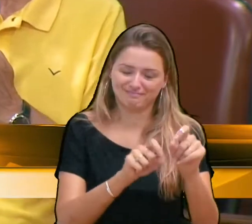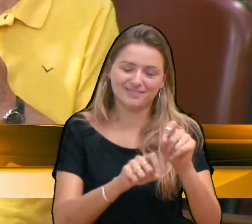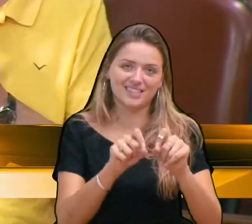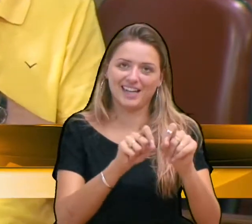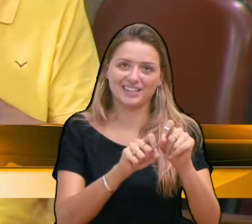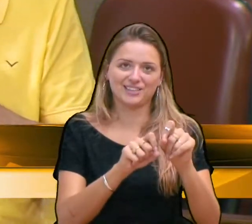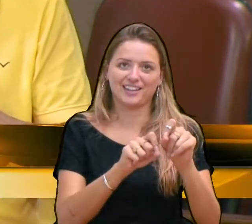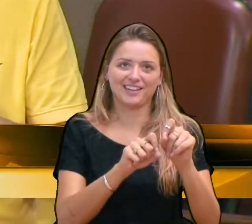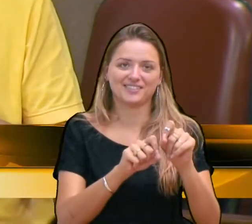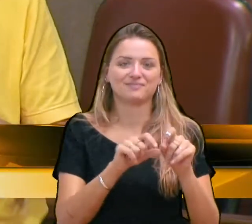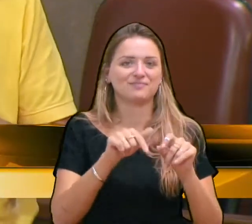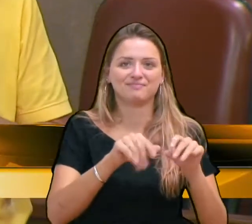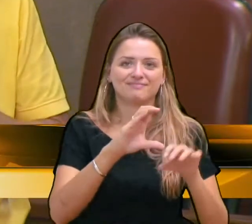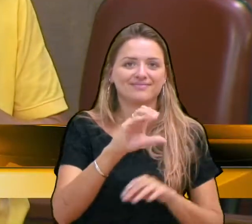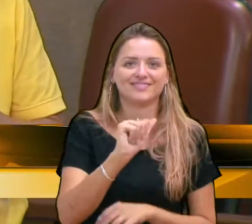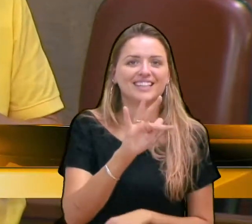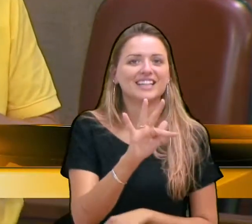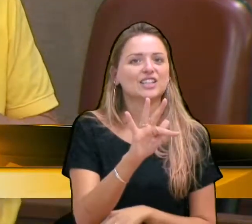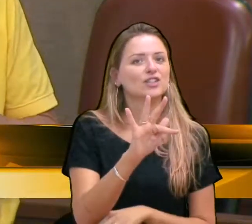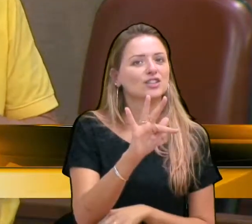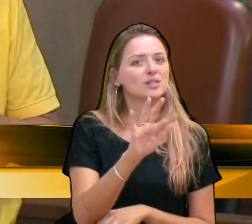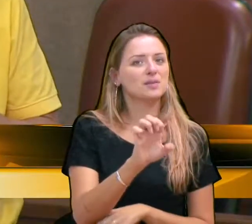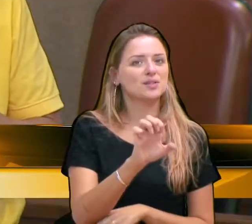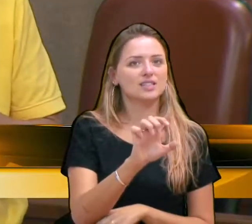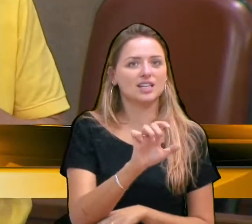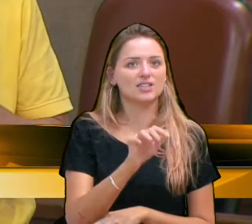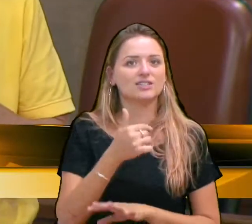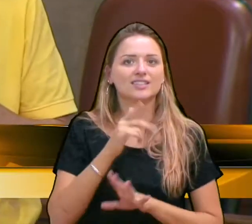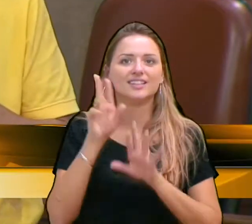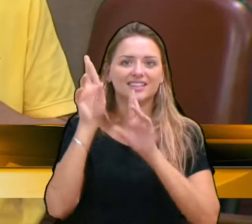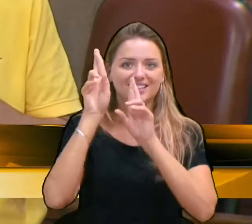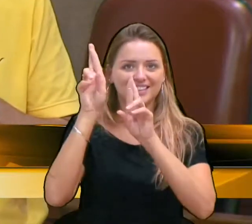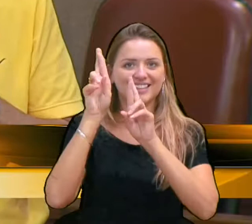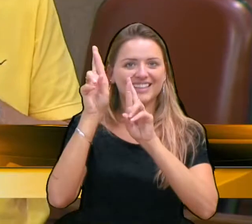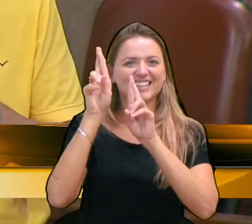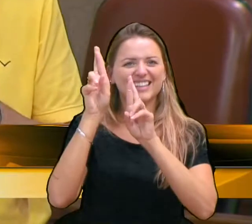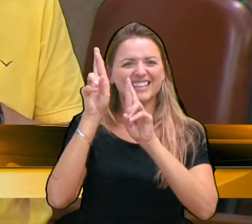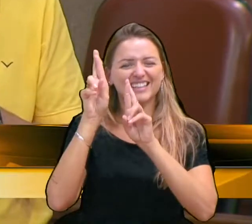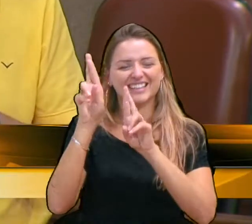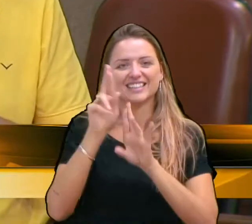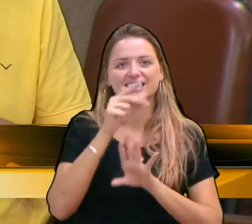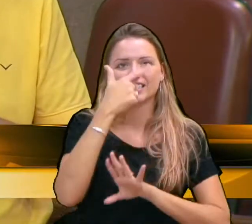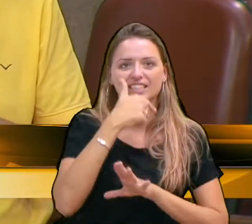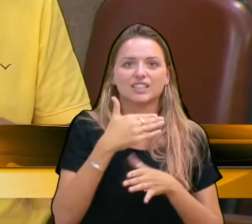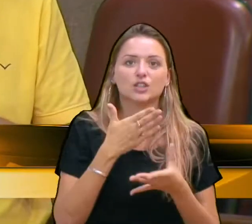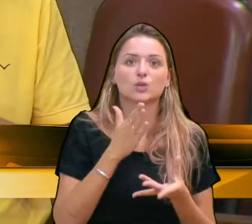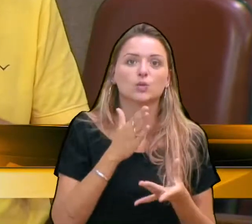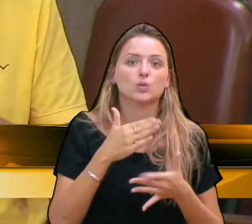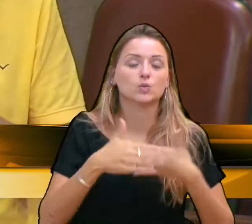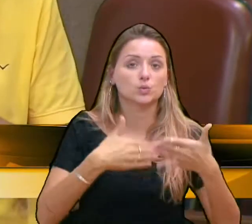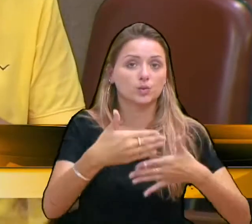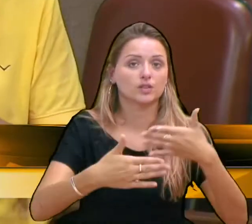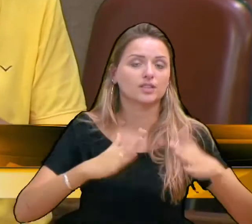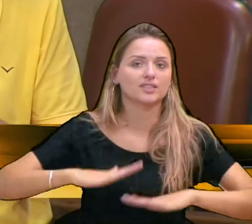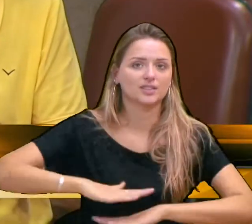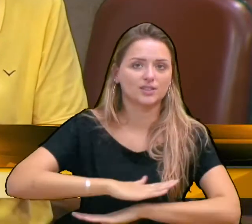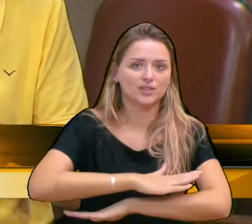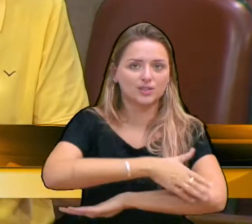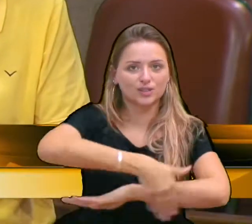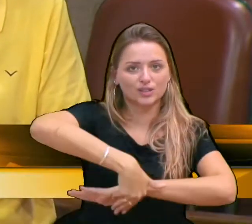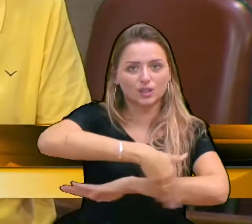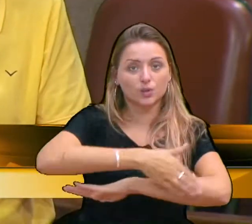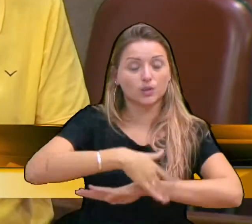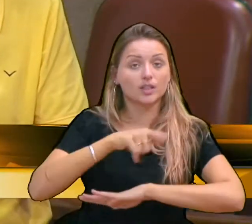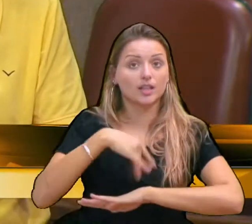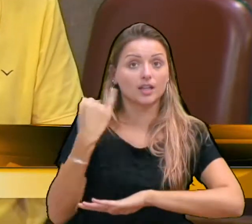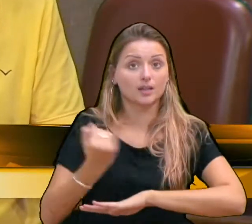com o pessoal da CAF, tomara que continue, que consiga agilizar esse processo de asfaltamento do interior, que é muito